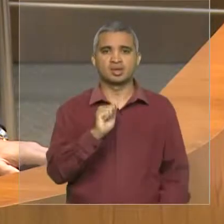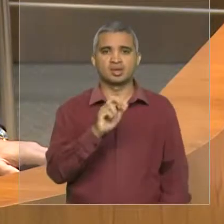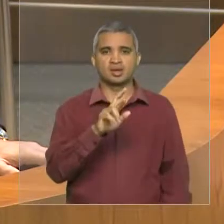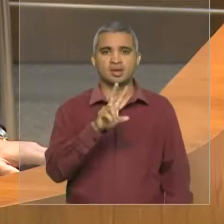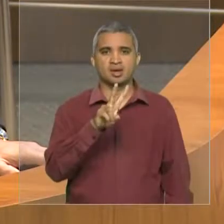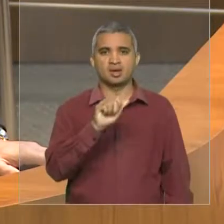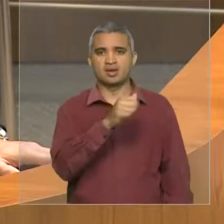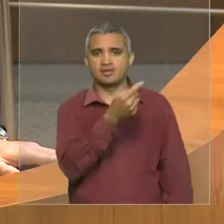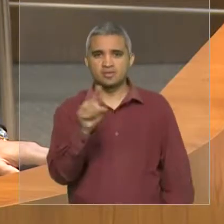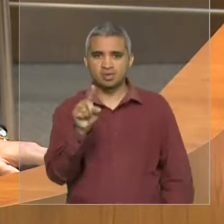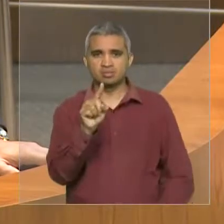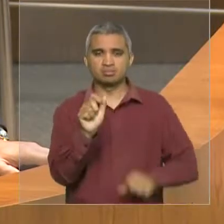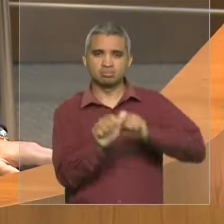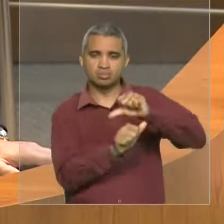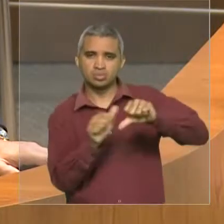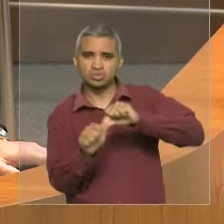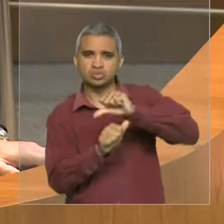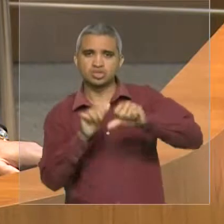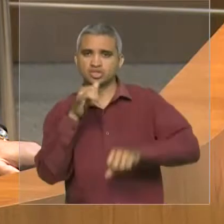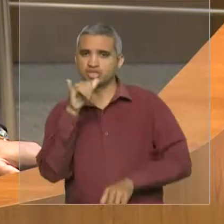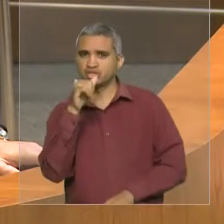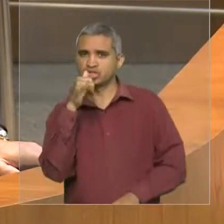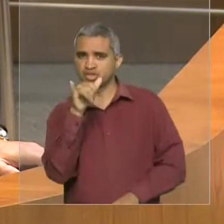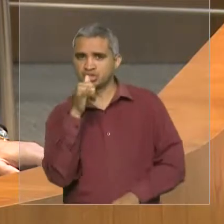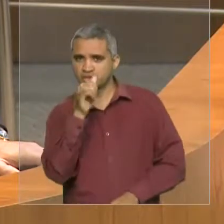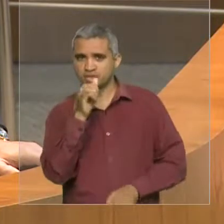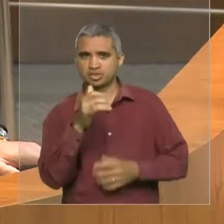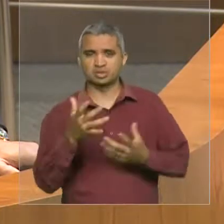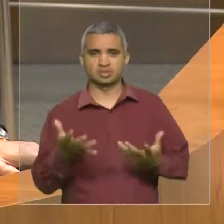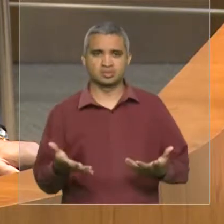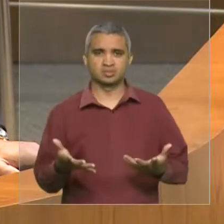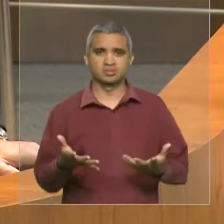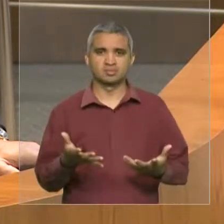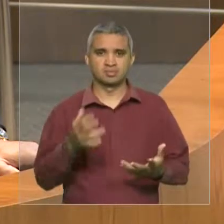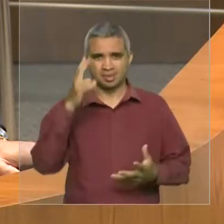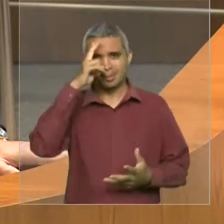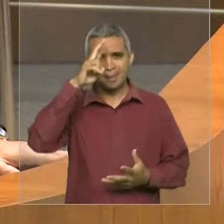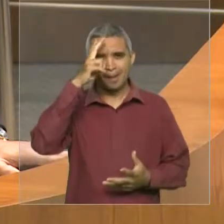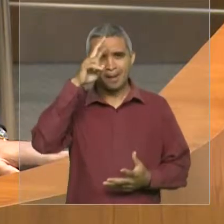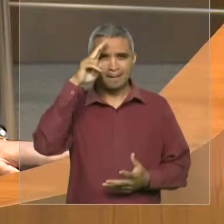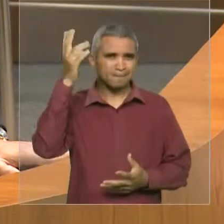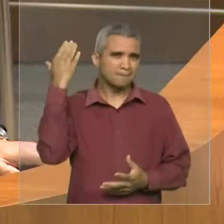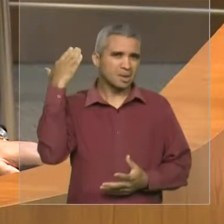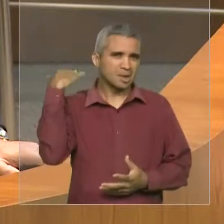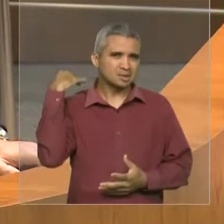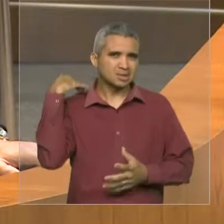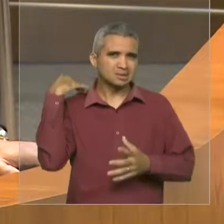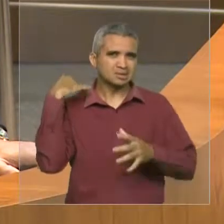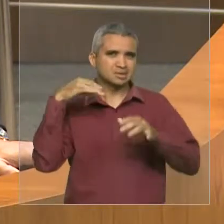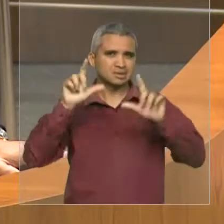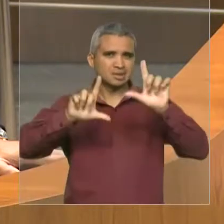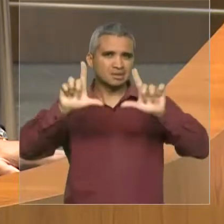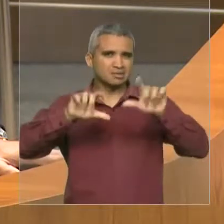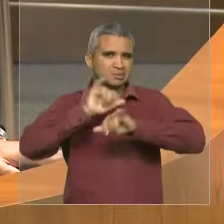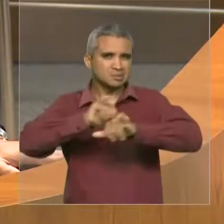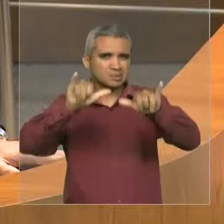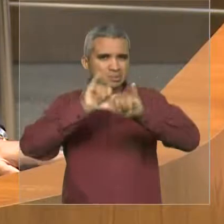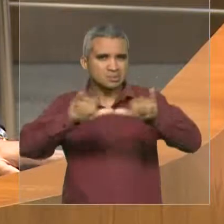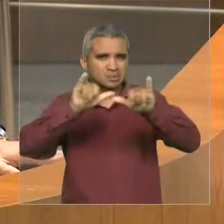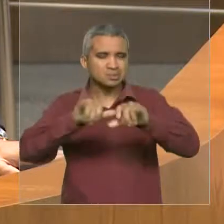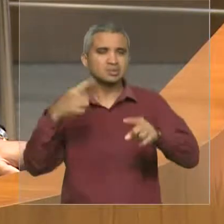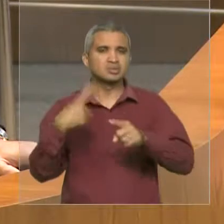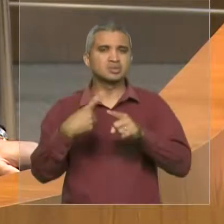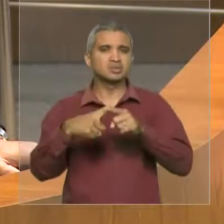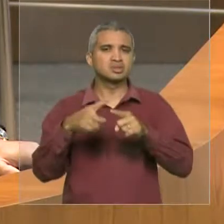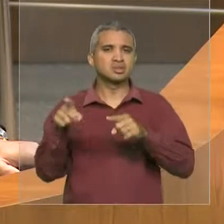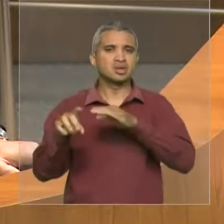imprensa, onde tivemos desrespeito de ser barrados. Mas hoje eu venho aqui,